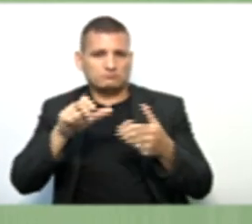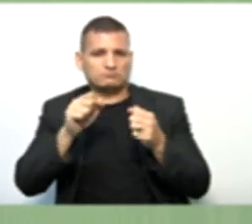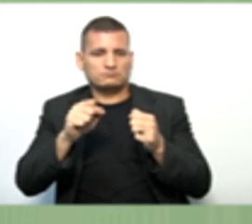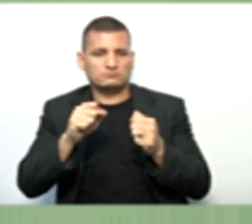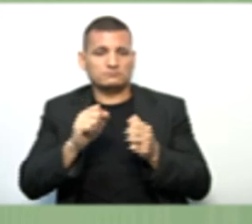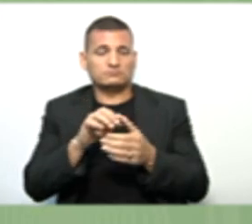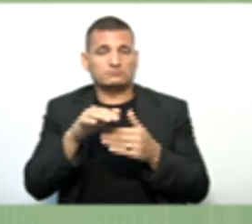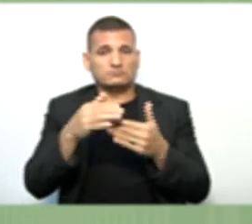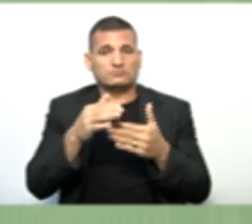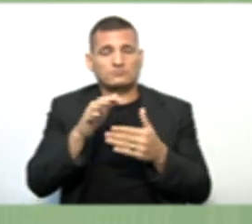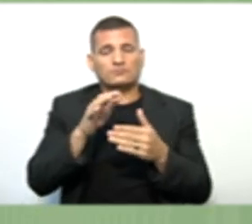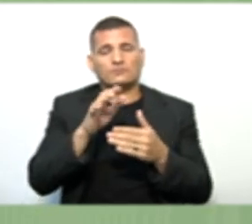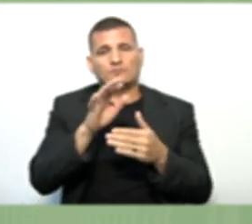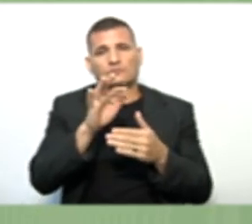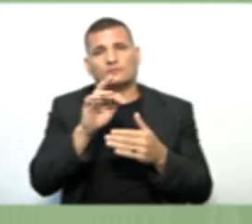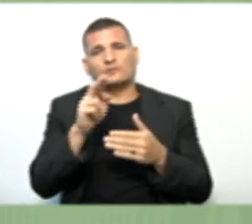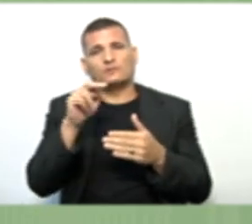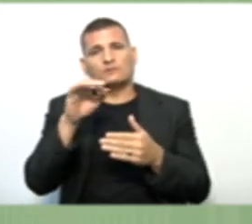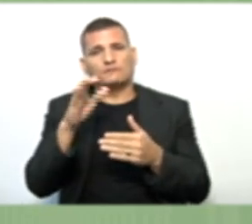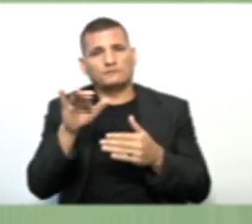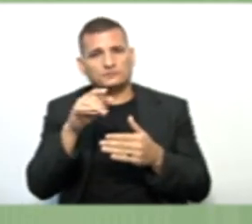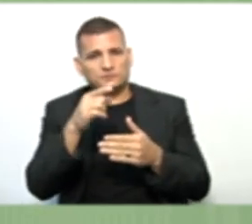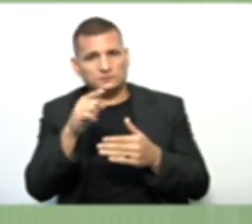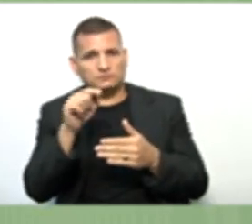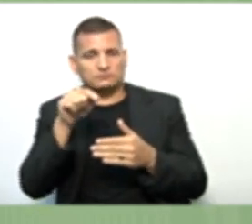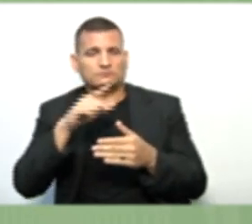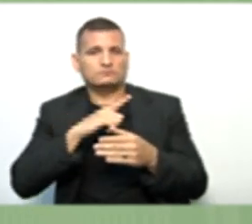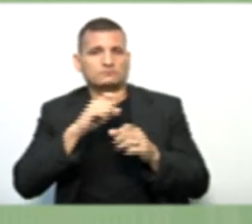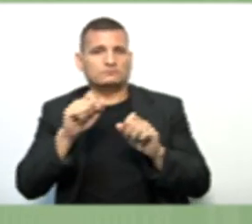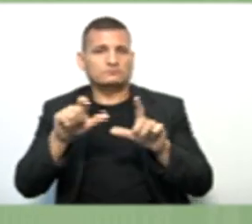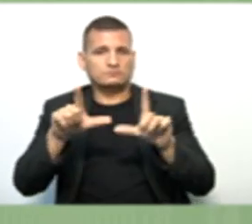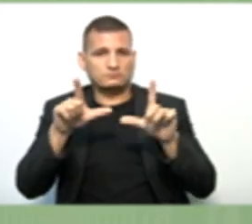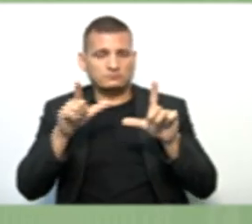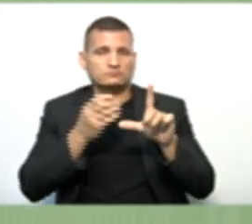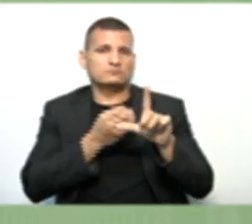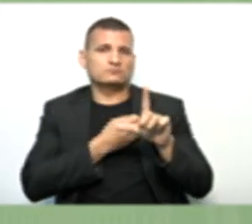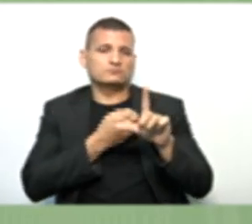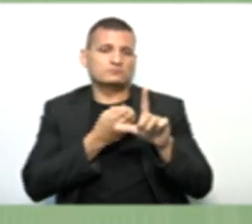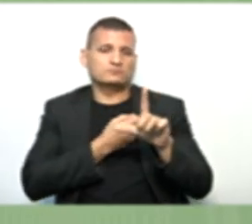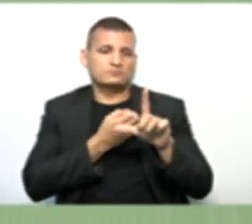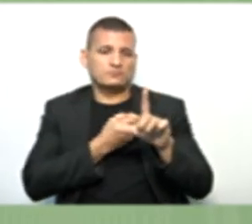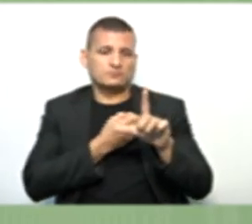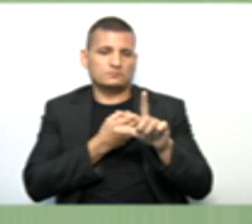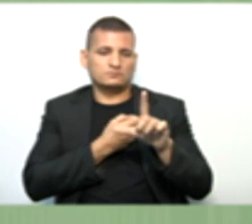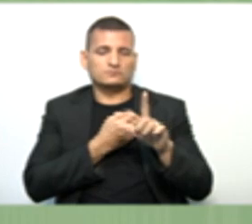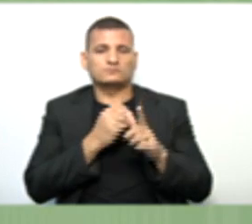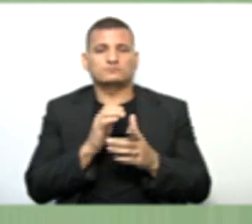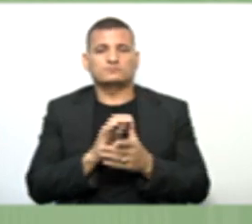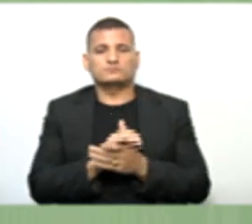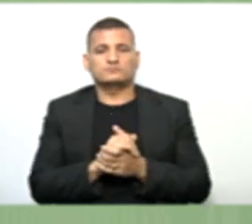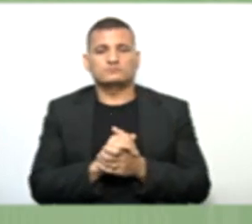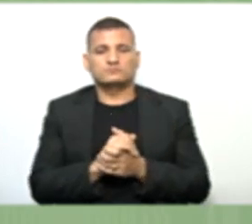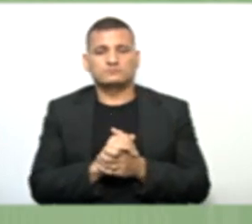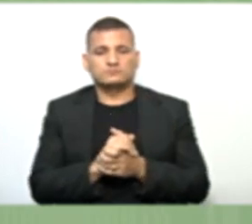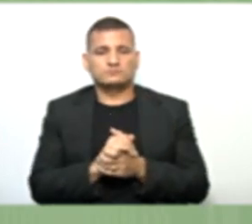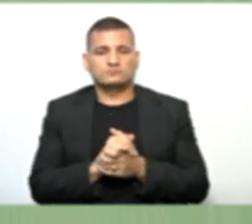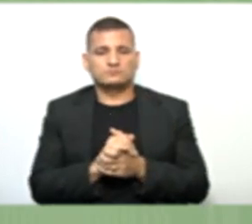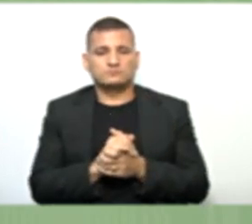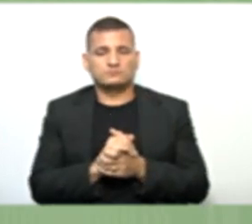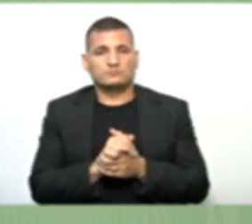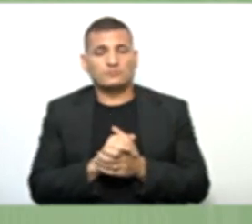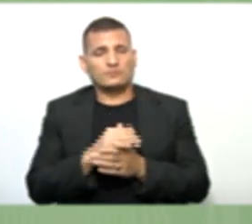né, uma função range, ela retorna uma série numérica no intervalo enviado como argumento. E